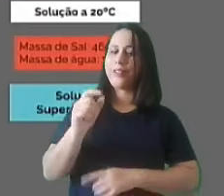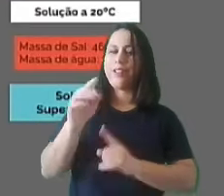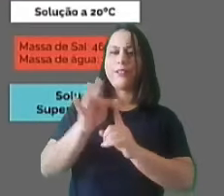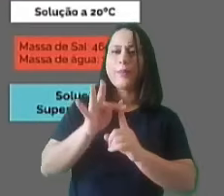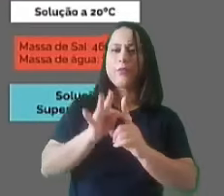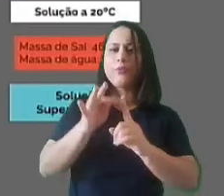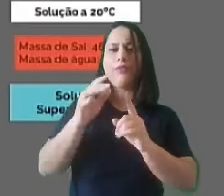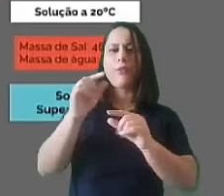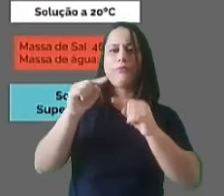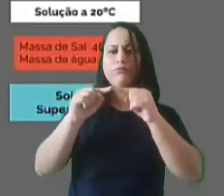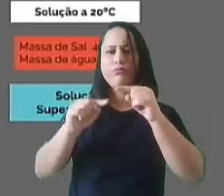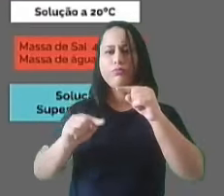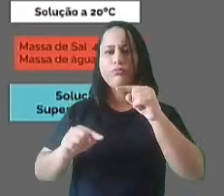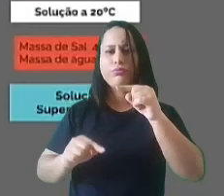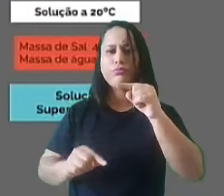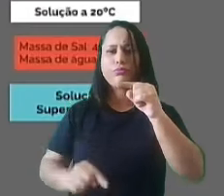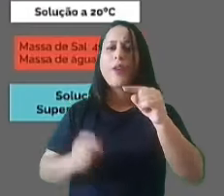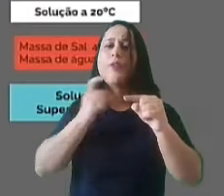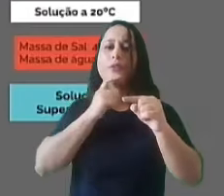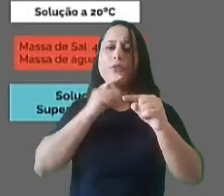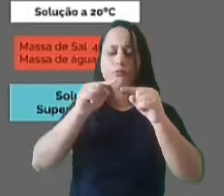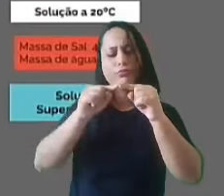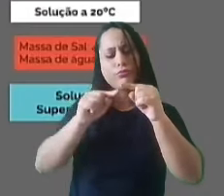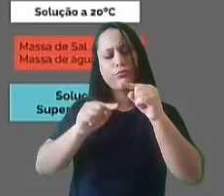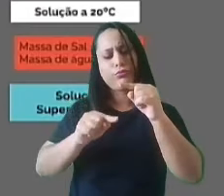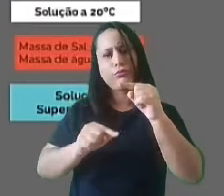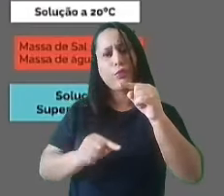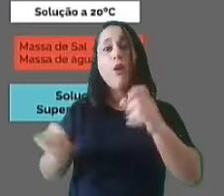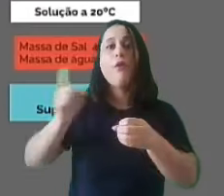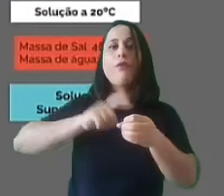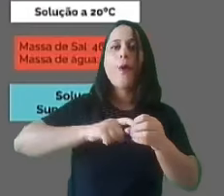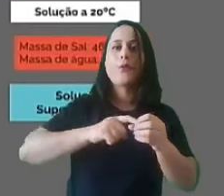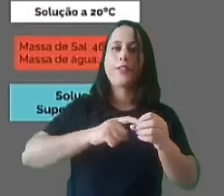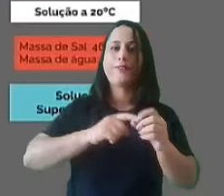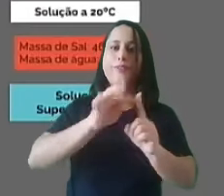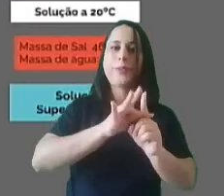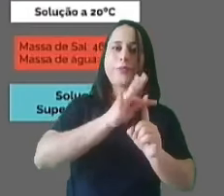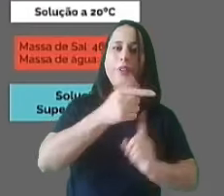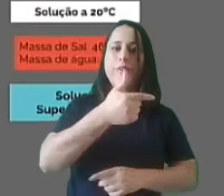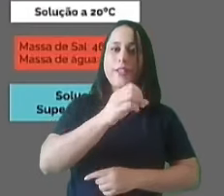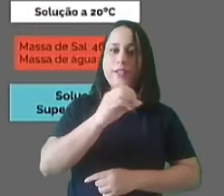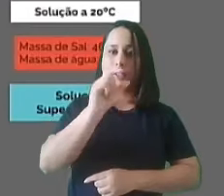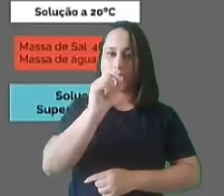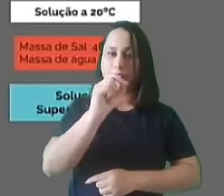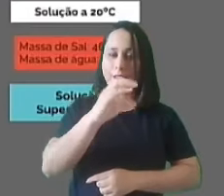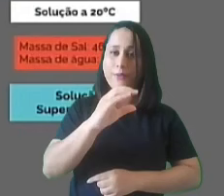A solução continua sendo uma solução saturada. Quando você resfria